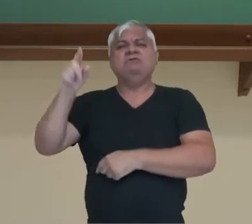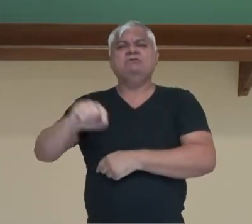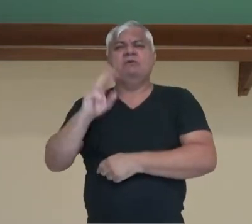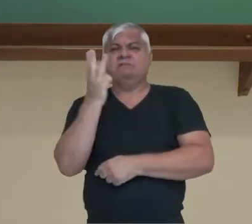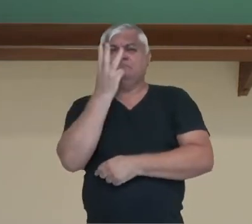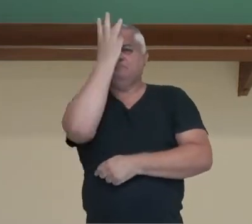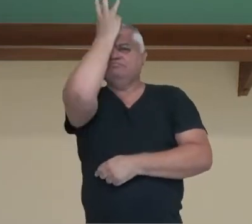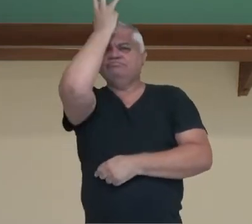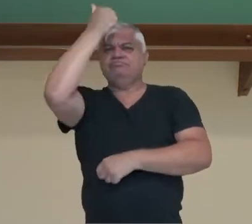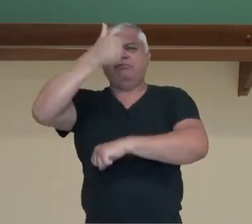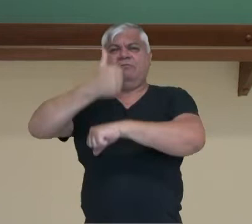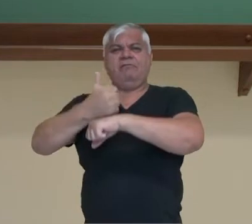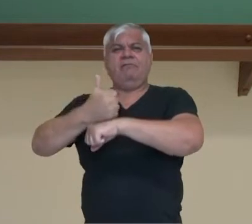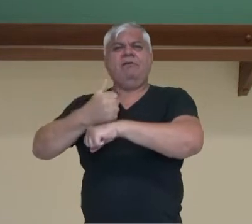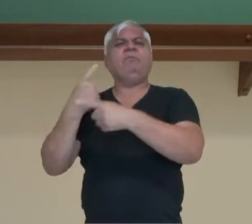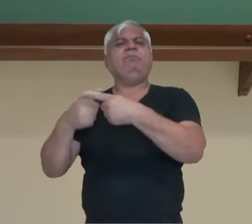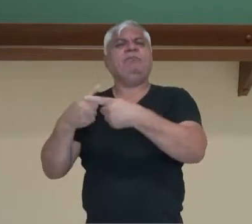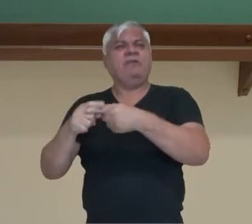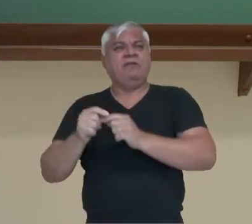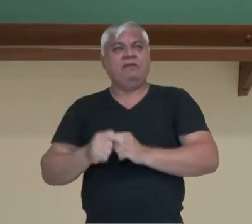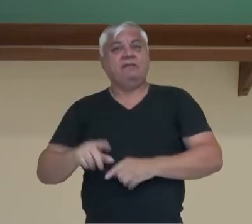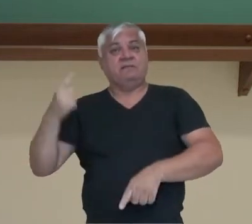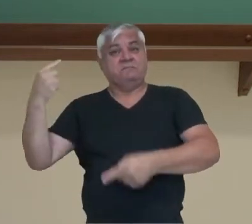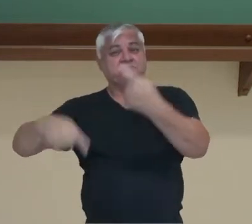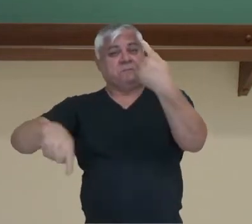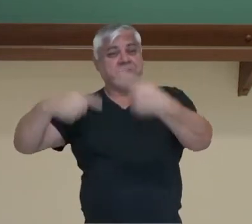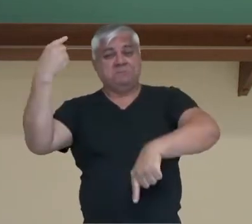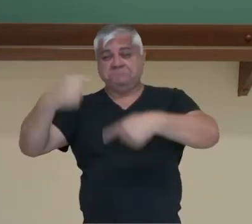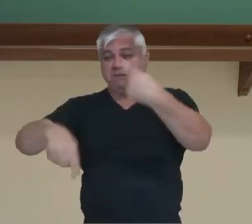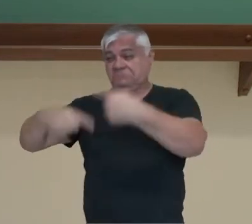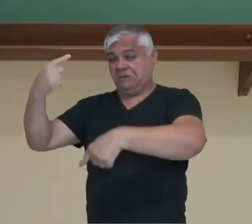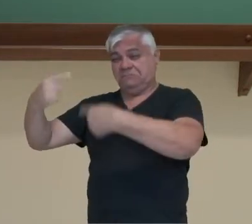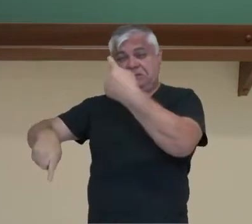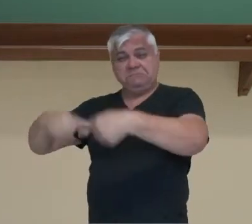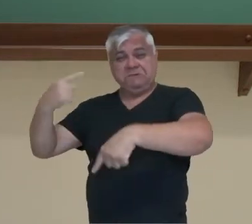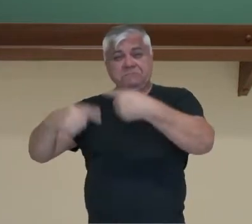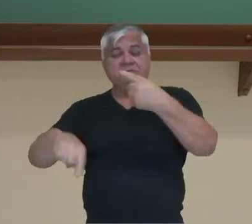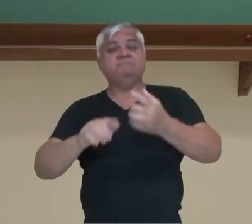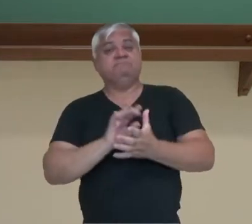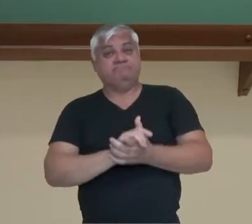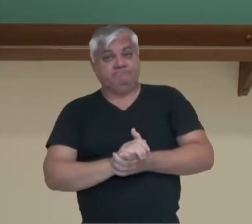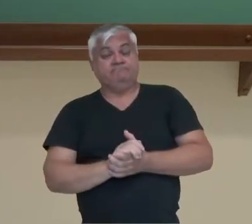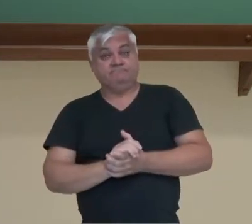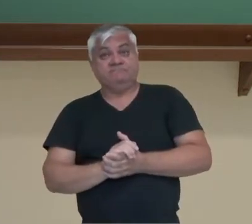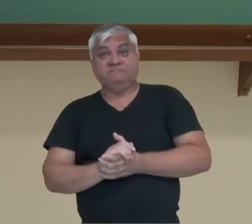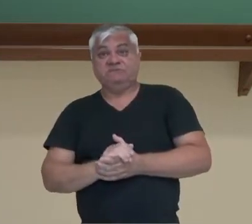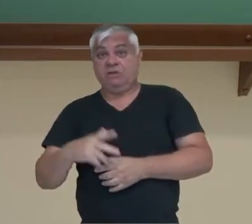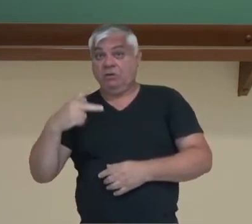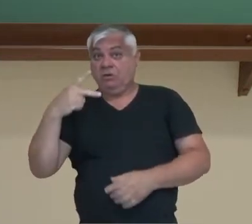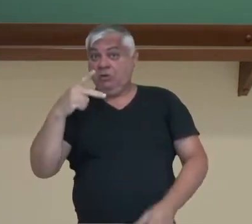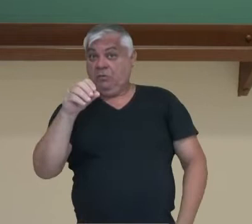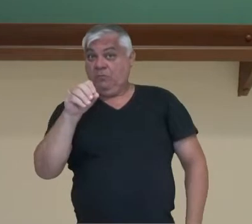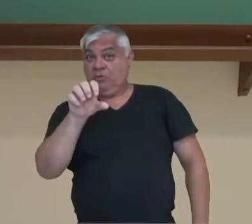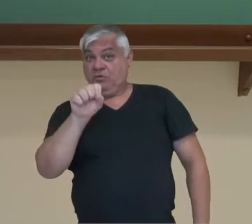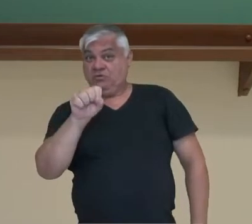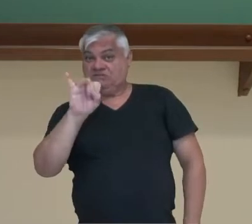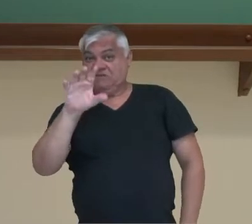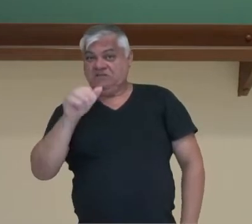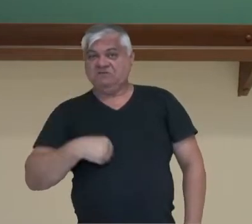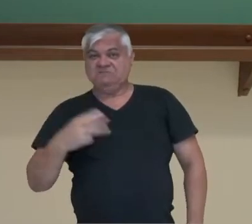Diz a lenda, né, que chegou, tinha uma disputa entre os deuses lá do Olimpo, né? Então Atena e Poseidon. Diz que chegou Poseidon com seu tridente,